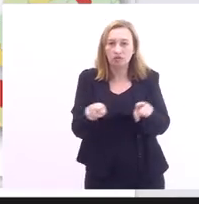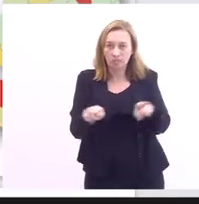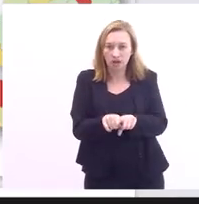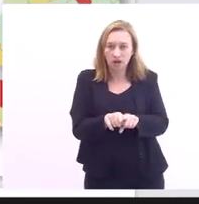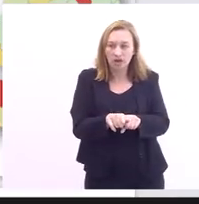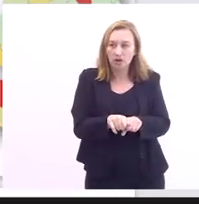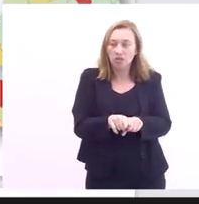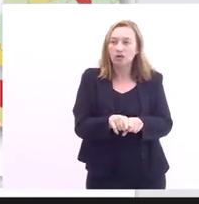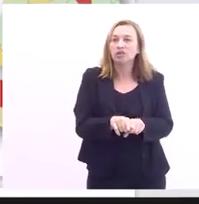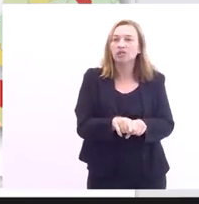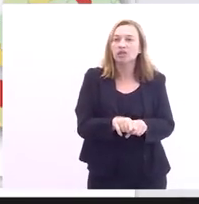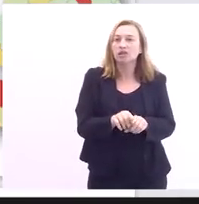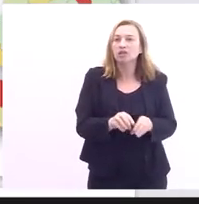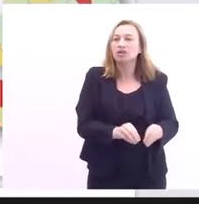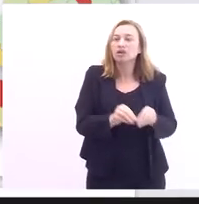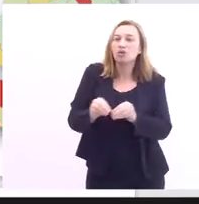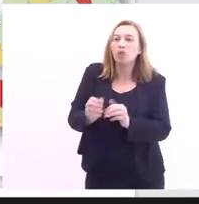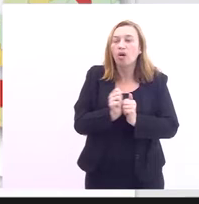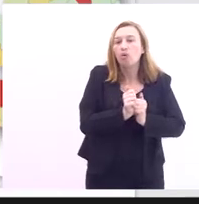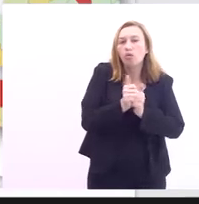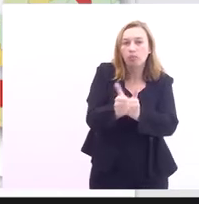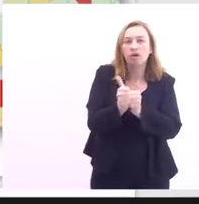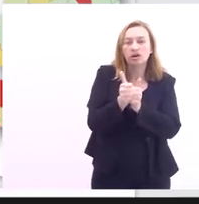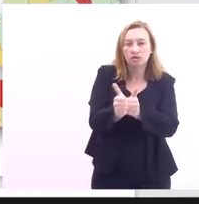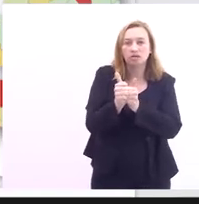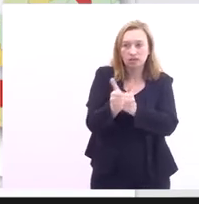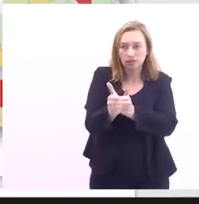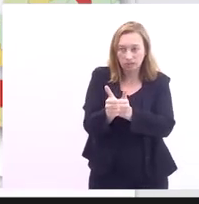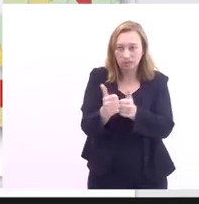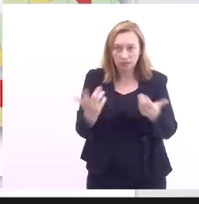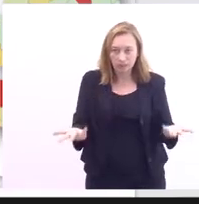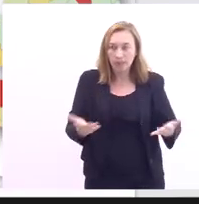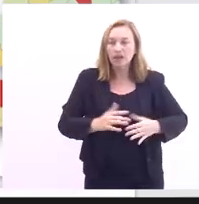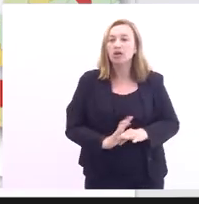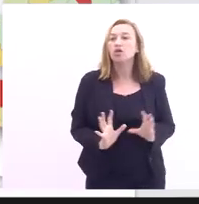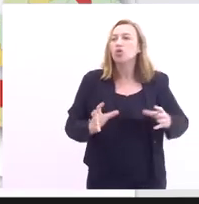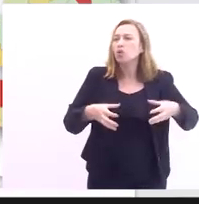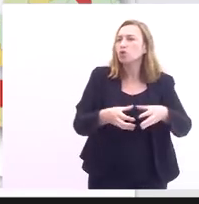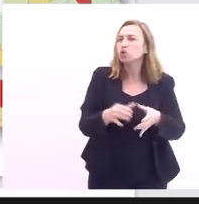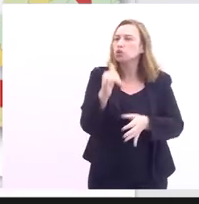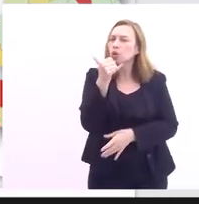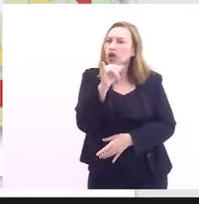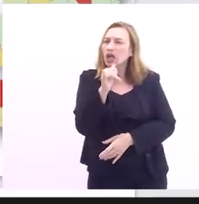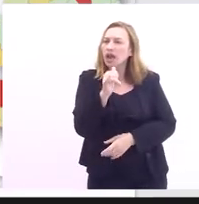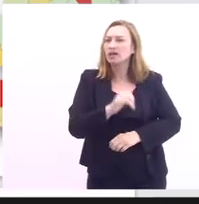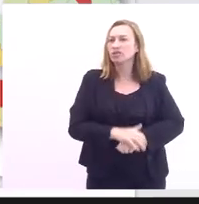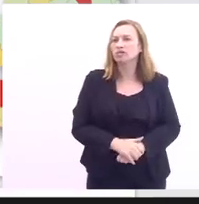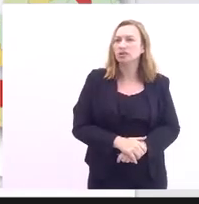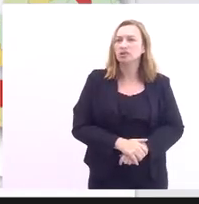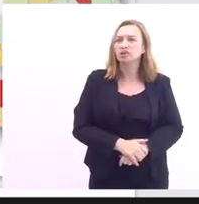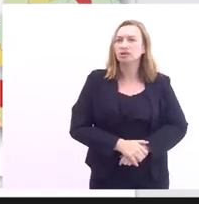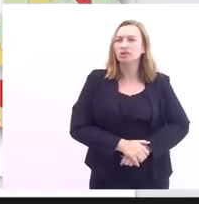a transgressão, o acompanhamento por conjunto elétrico. O conjunto elétrico, ele